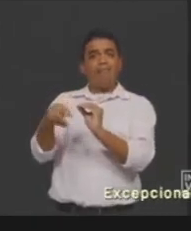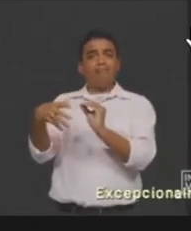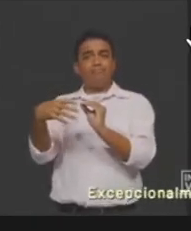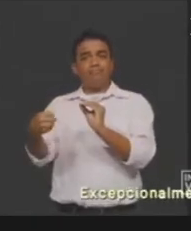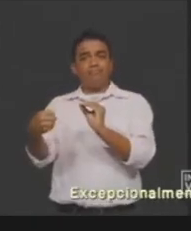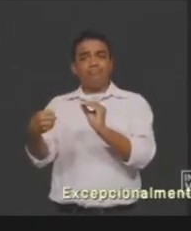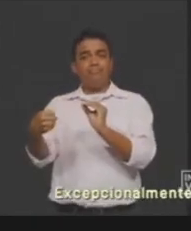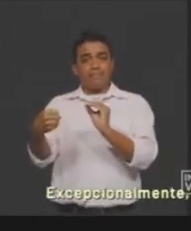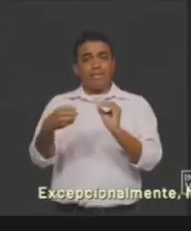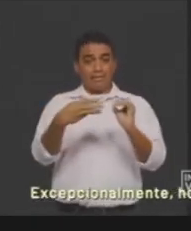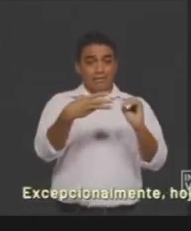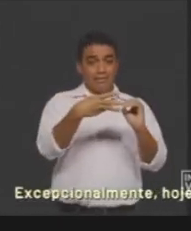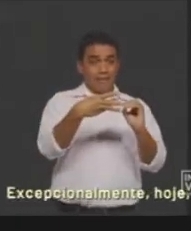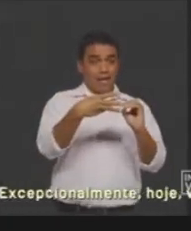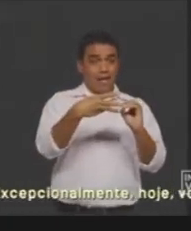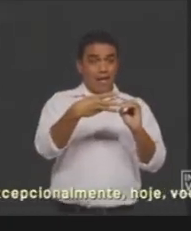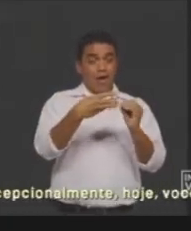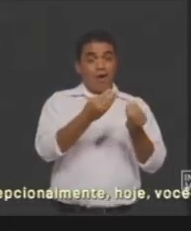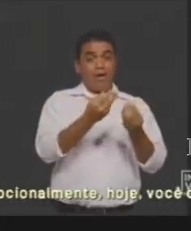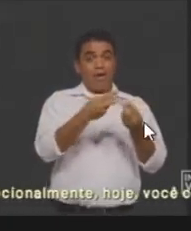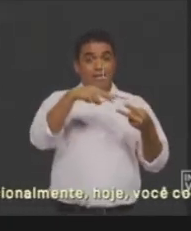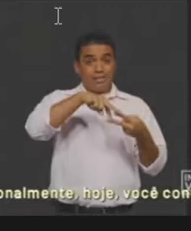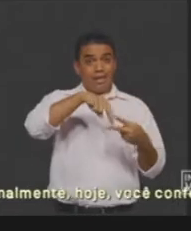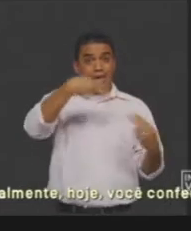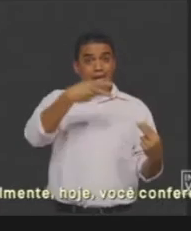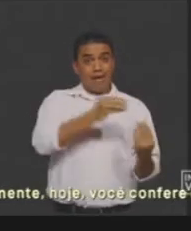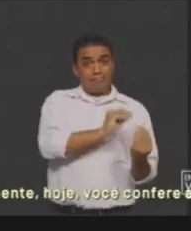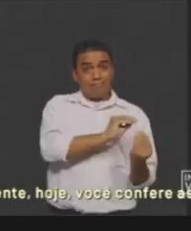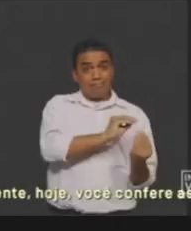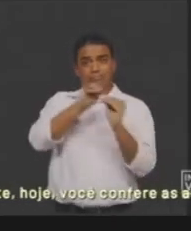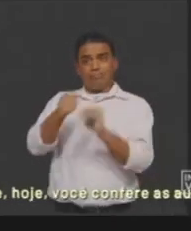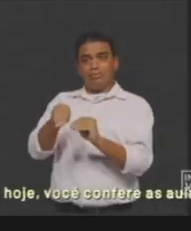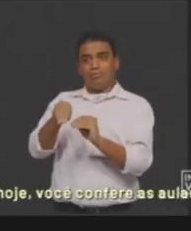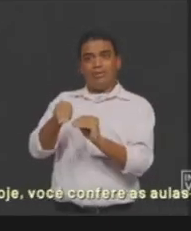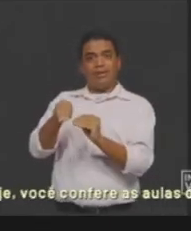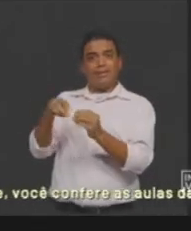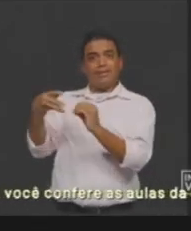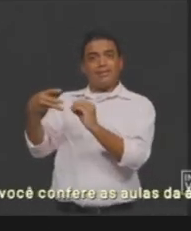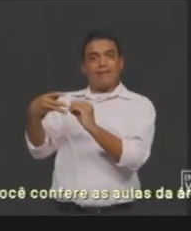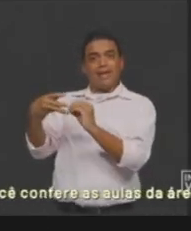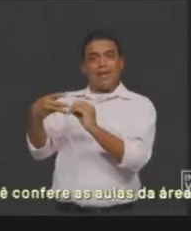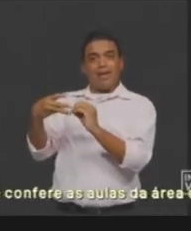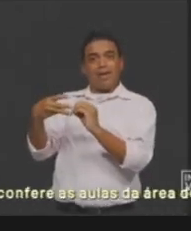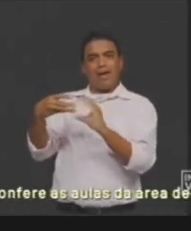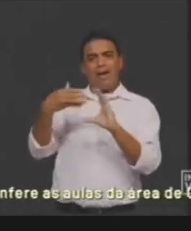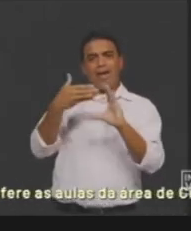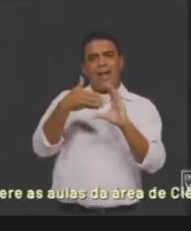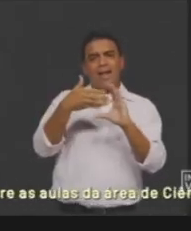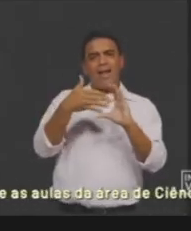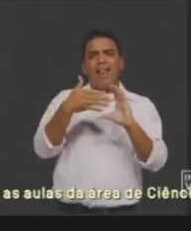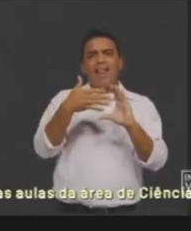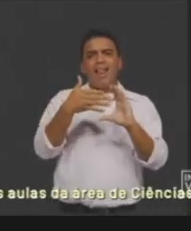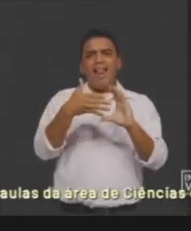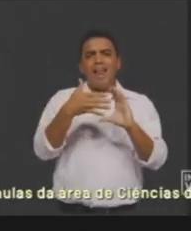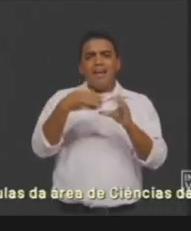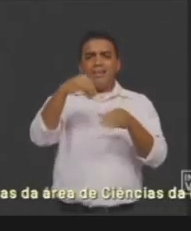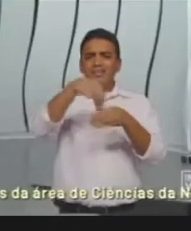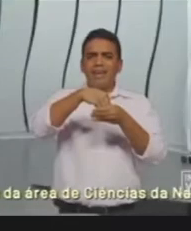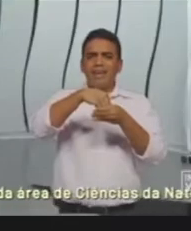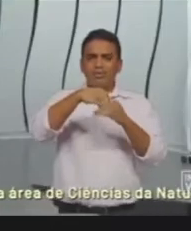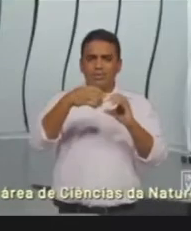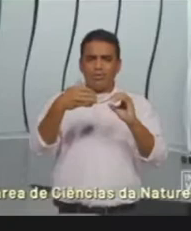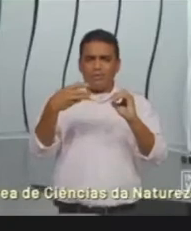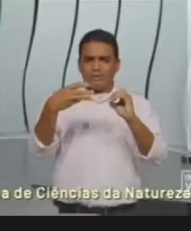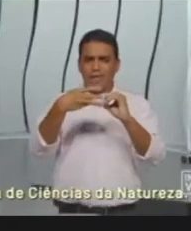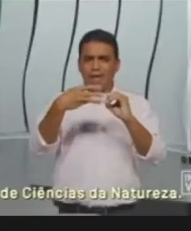que vai receber esse DNA por uma ponte citoplasmática. Eu vou mostrar aqui, ó, acompanhando